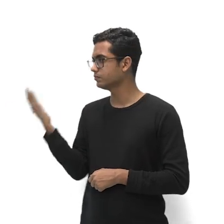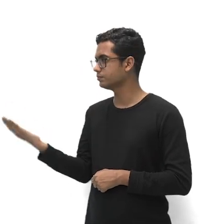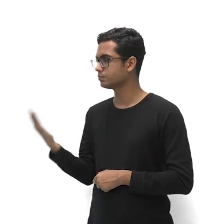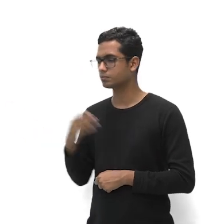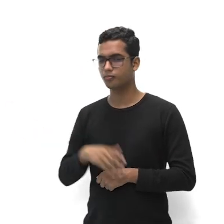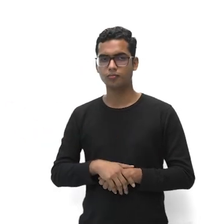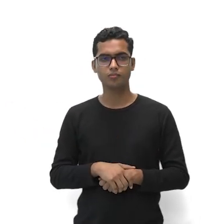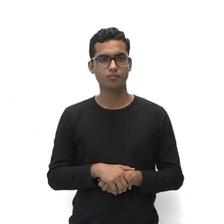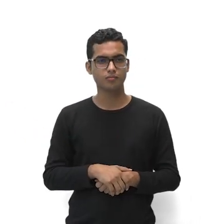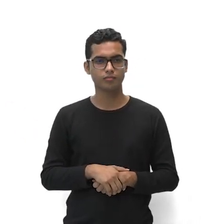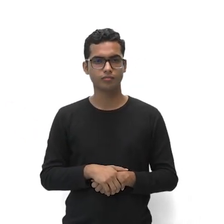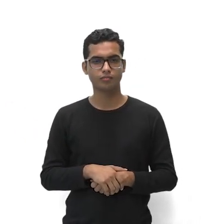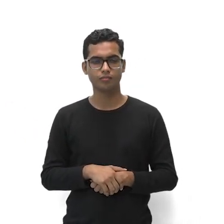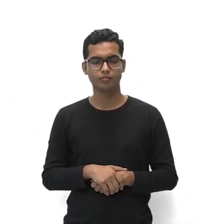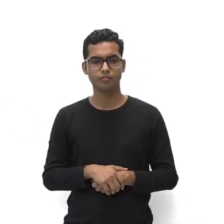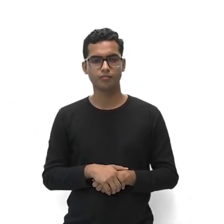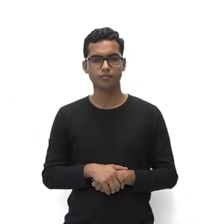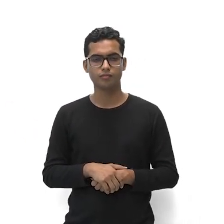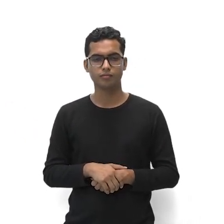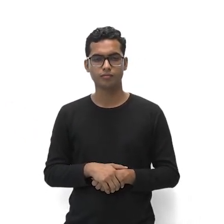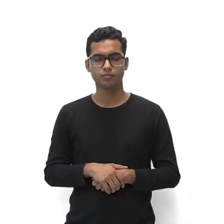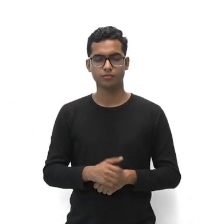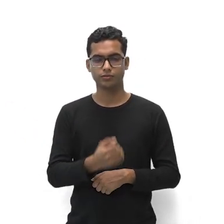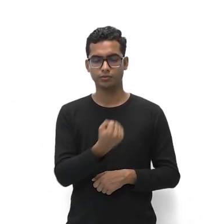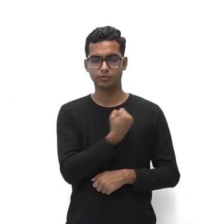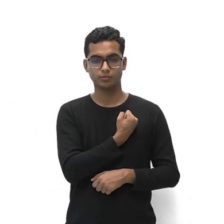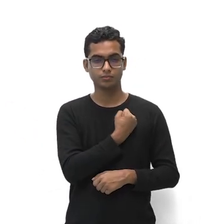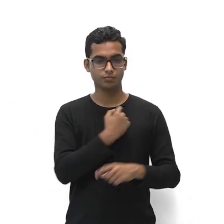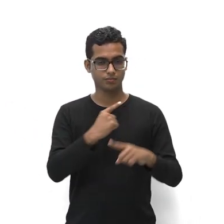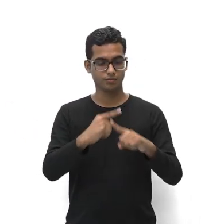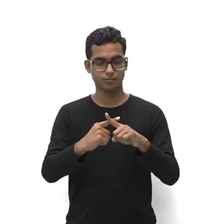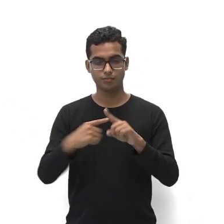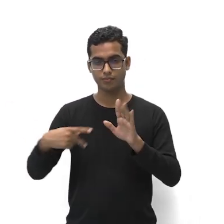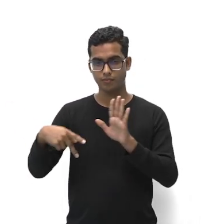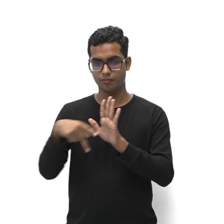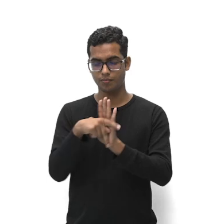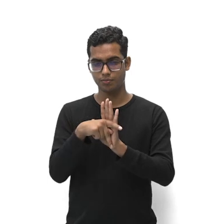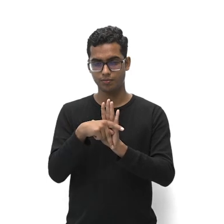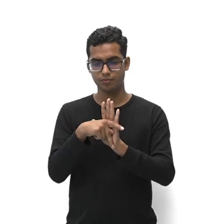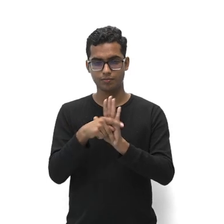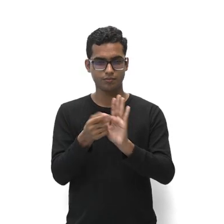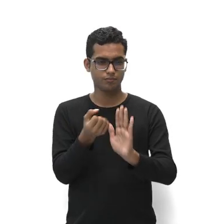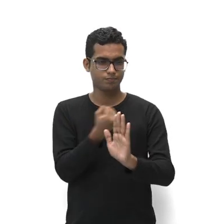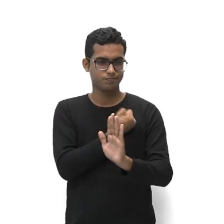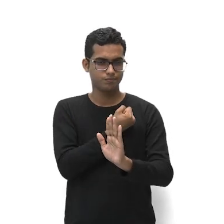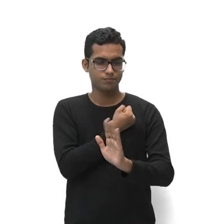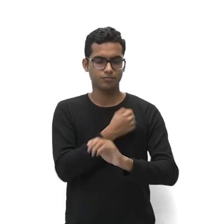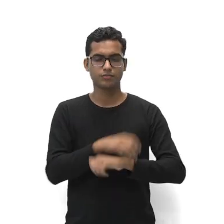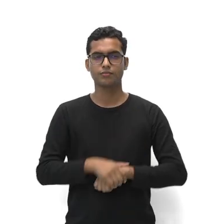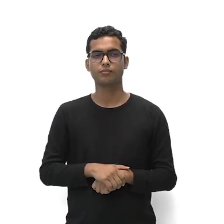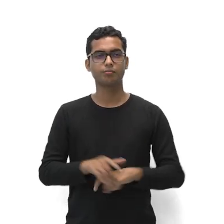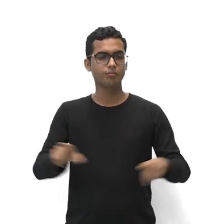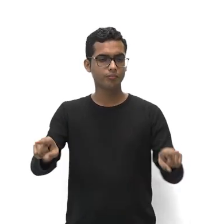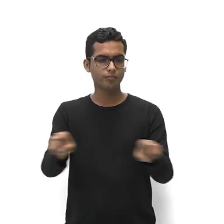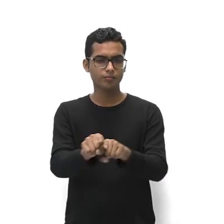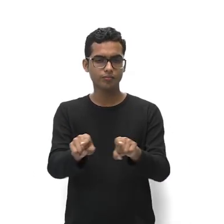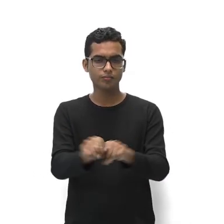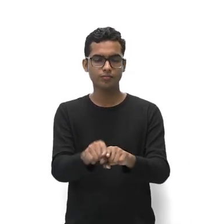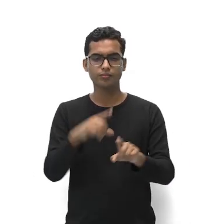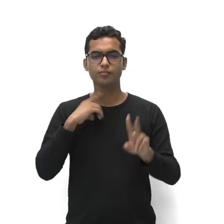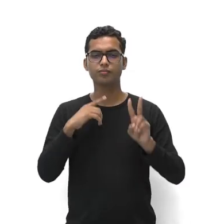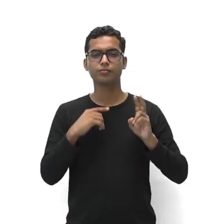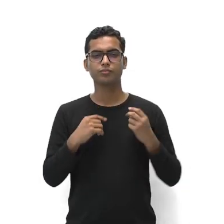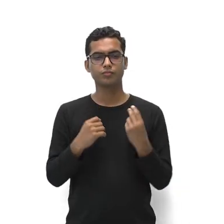que vai ser multiplicado por ele mesmo, certo? E o expoente,